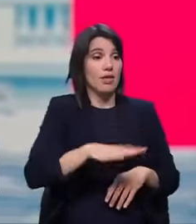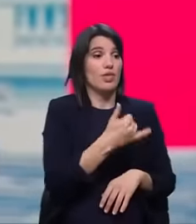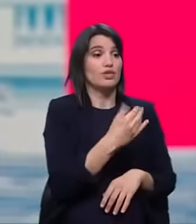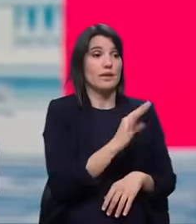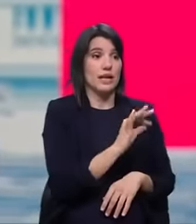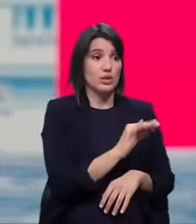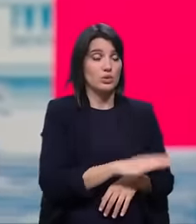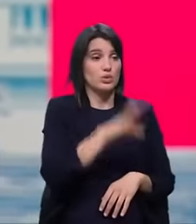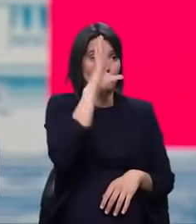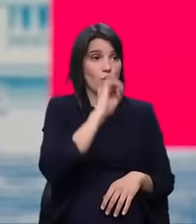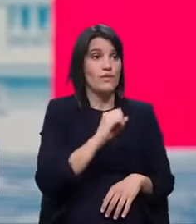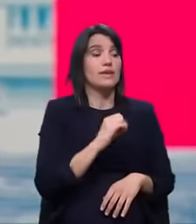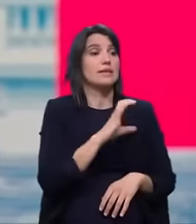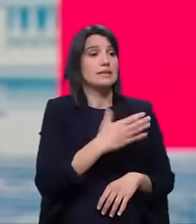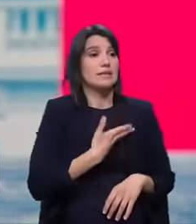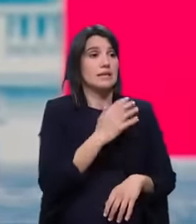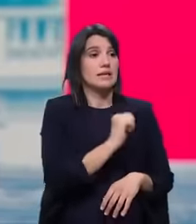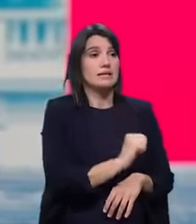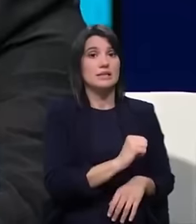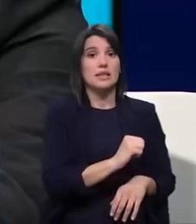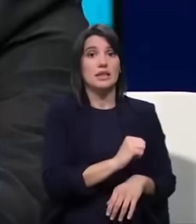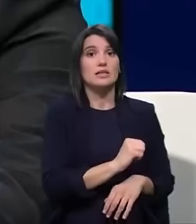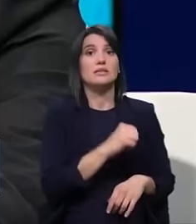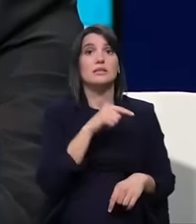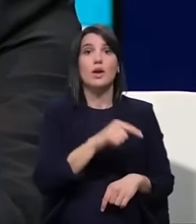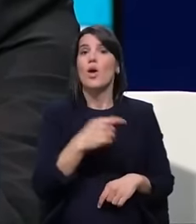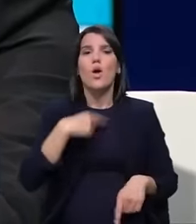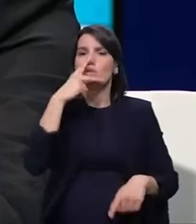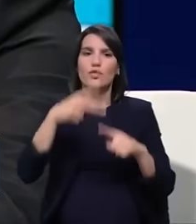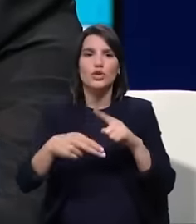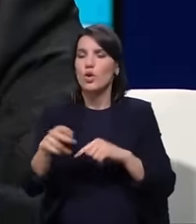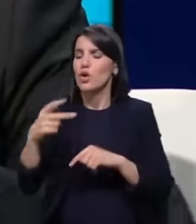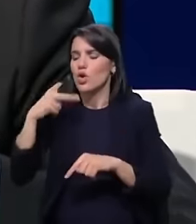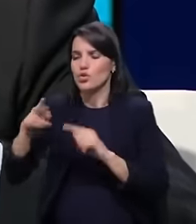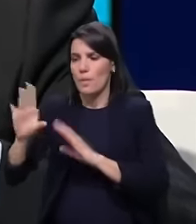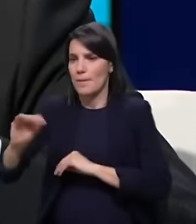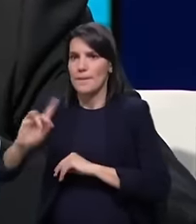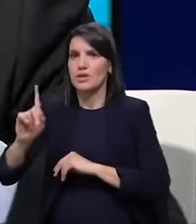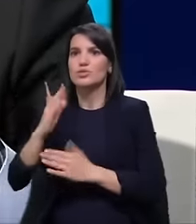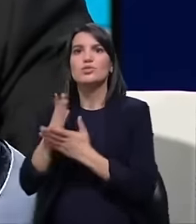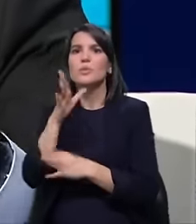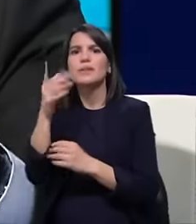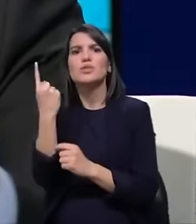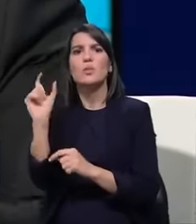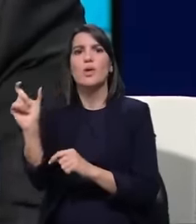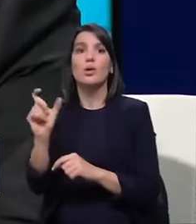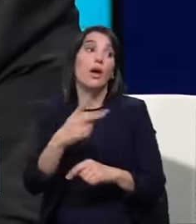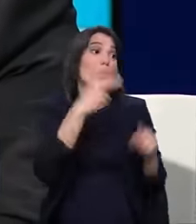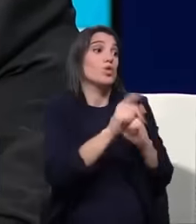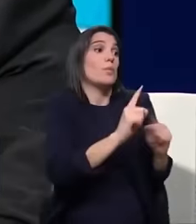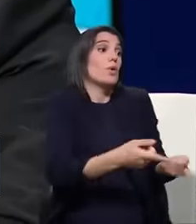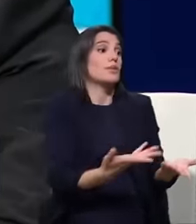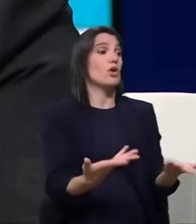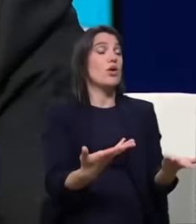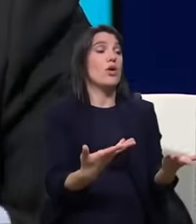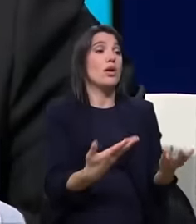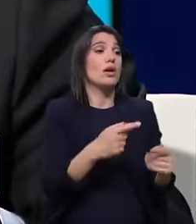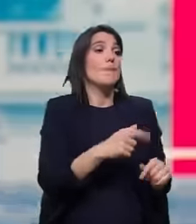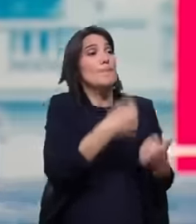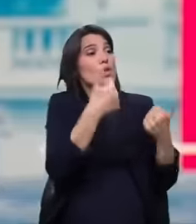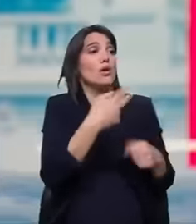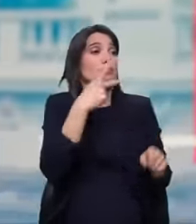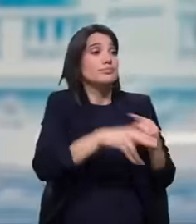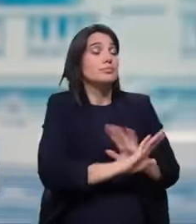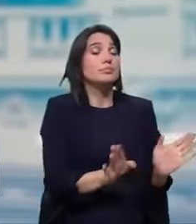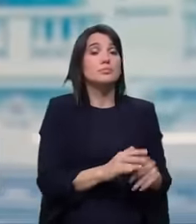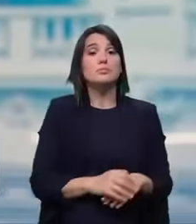foi de um já não havia do PSD e CDS. Maria da Mortágua, não vou interromper mais. Foi dirigente Maria da Mortágua, não vou interromper mais, só para dizer isto. Então se não vai interromper, não começa agora. Desculpa, só dizer isto. Eu já não